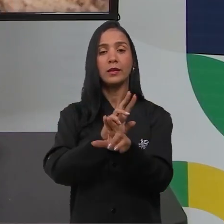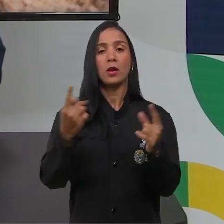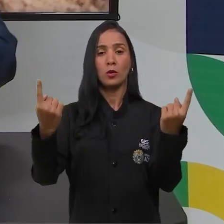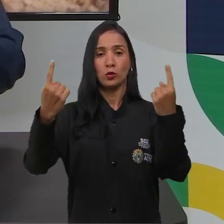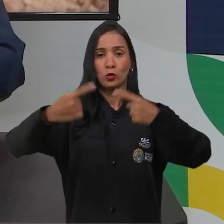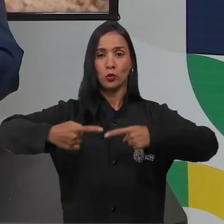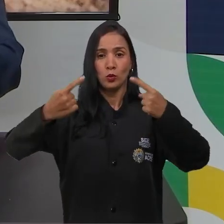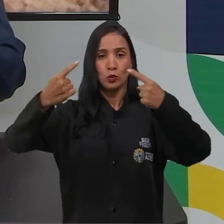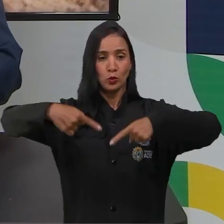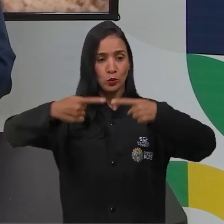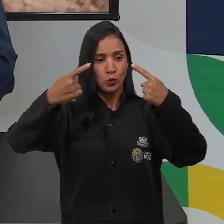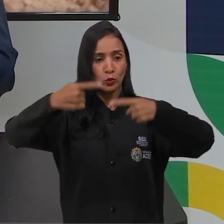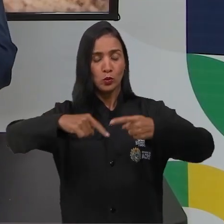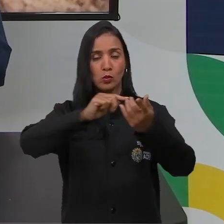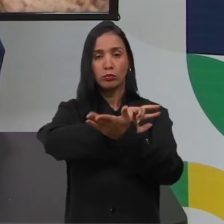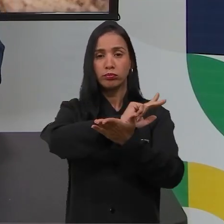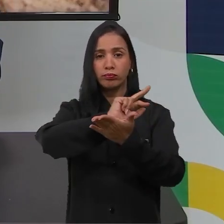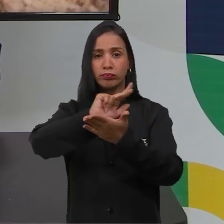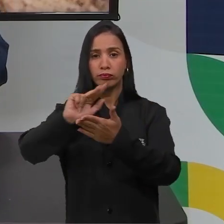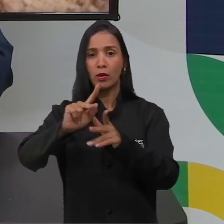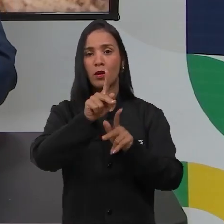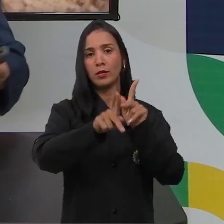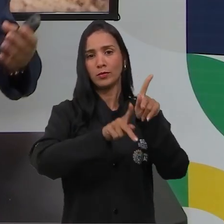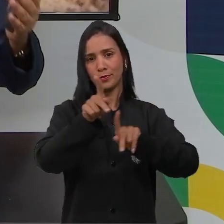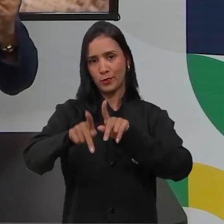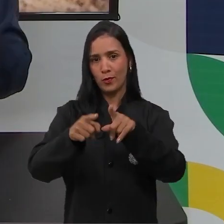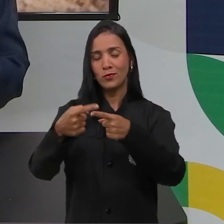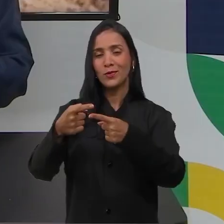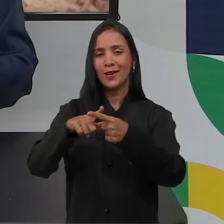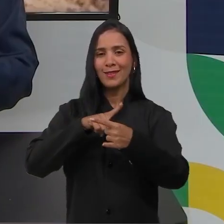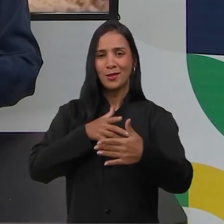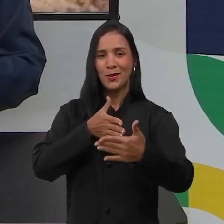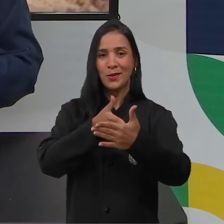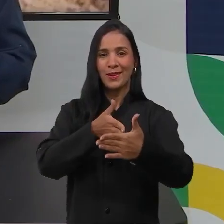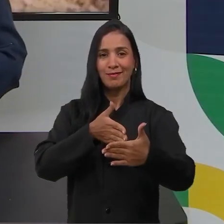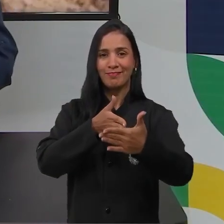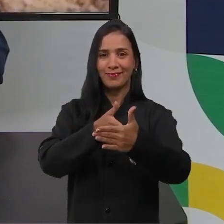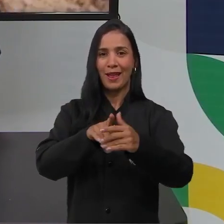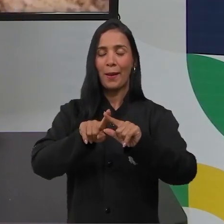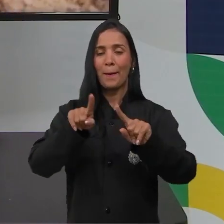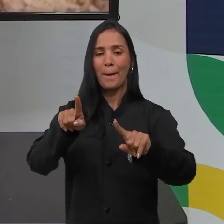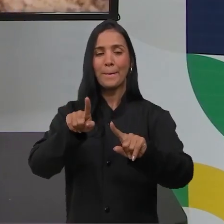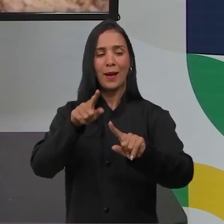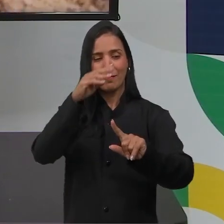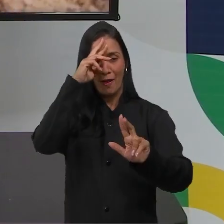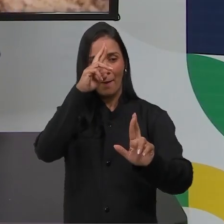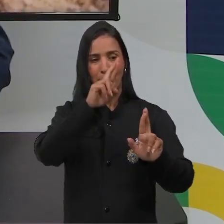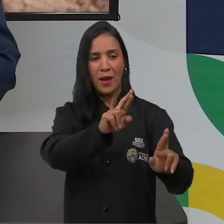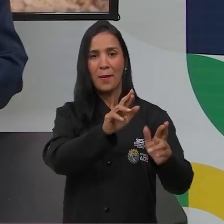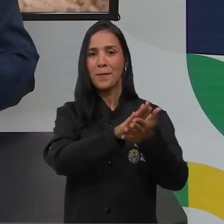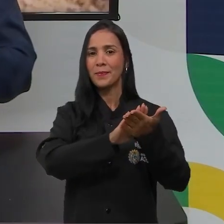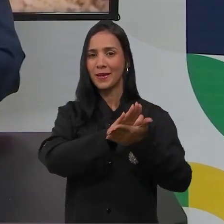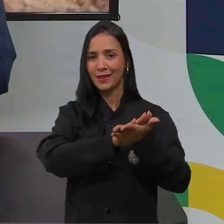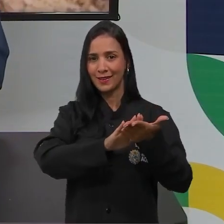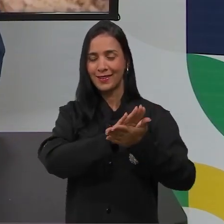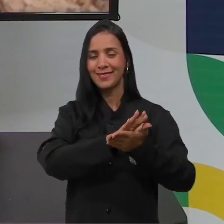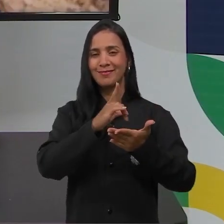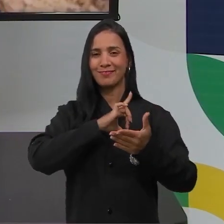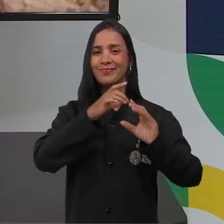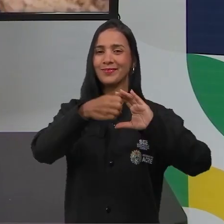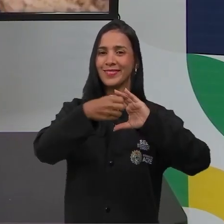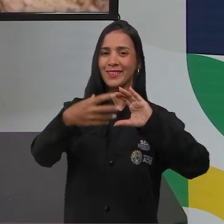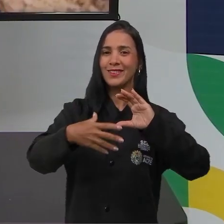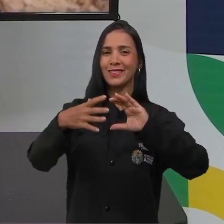disputa entre vários povos. Por quê? Porque o limite daquele local, ele não foi respeitado de acordo com as